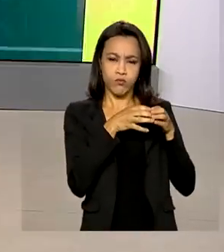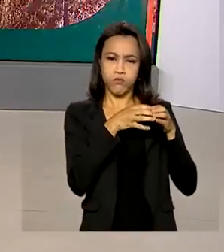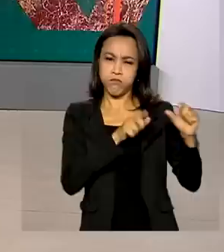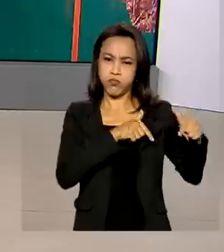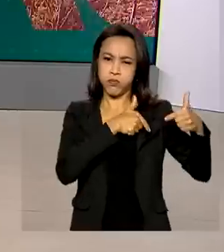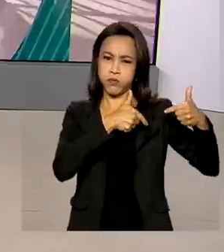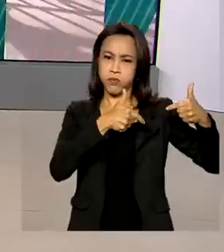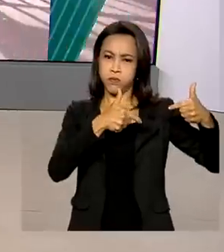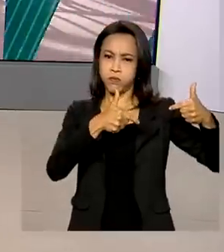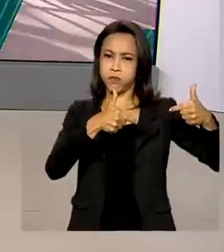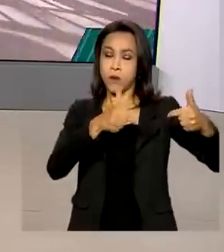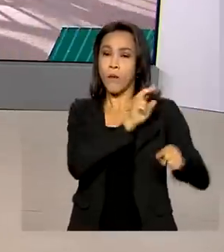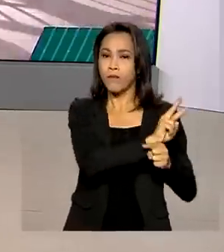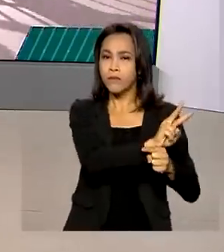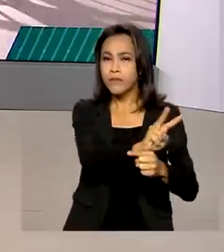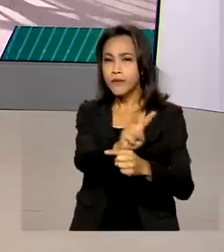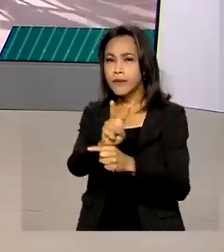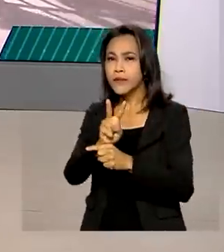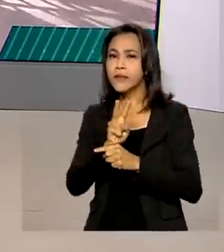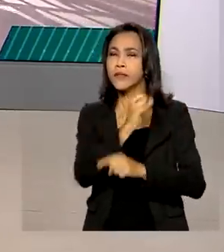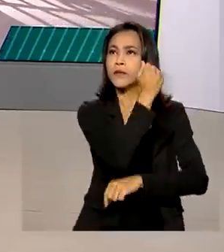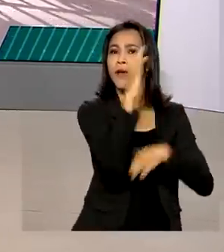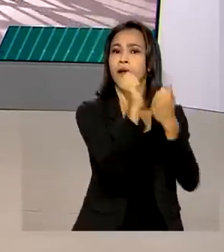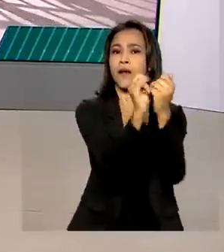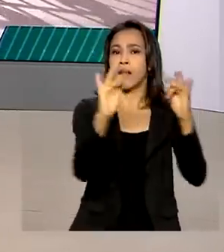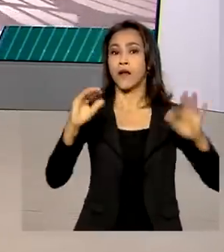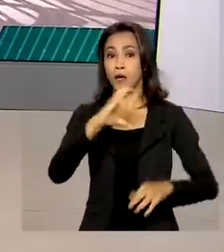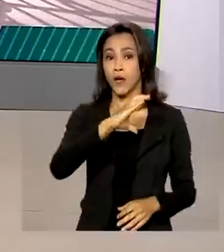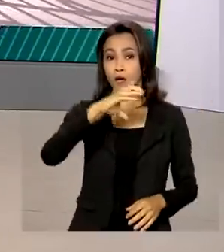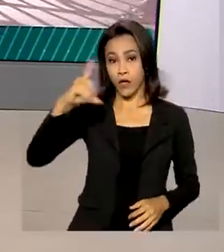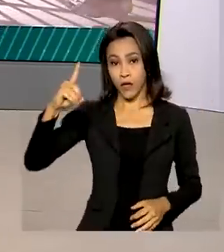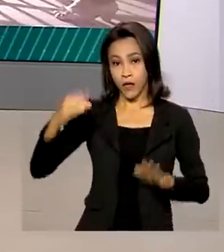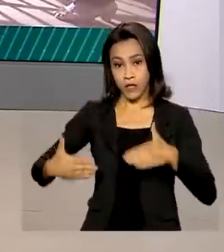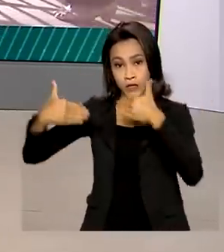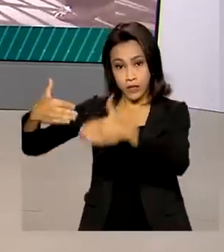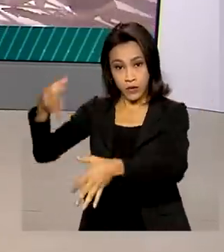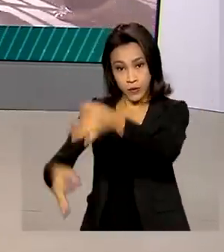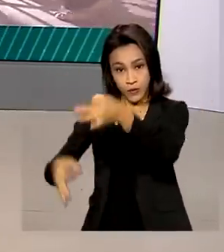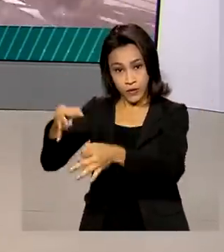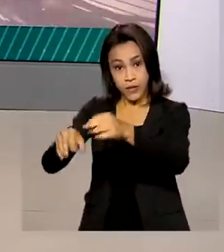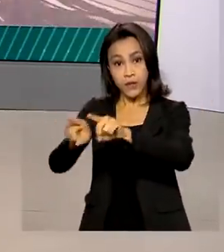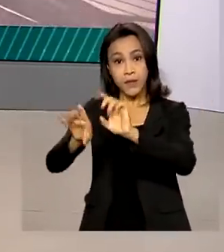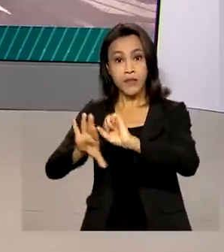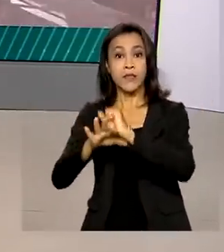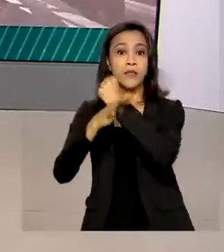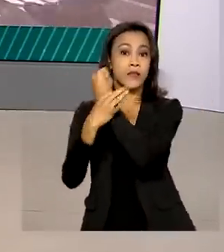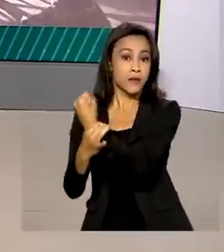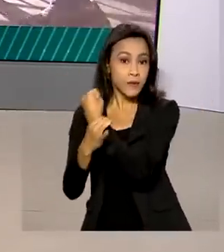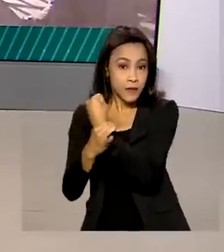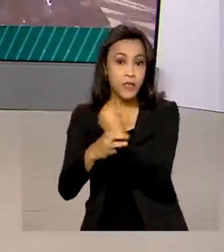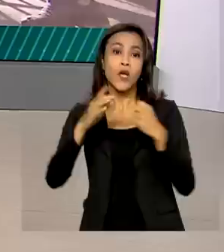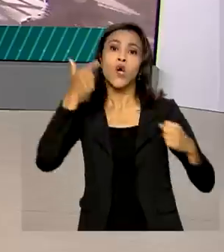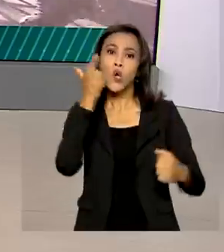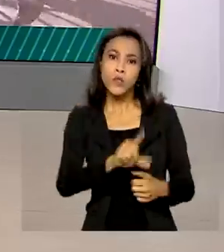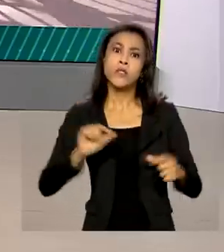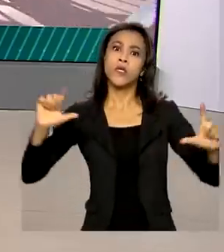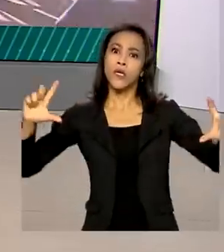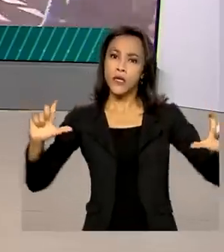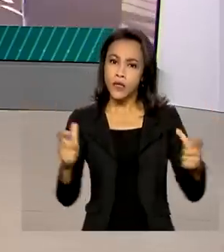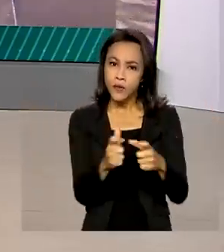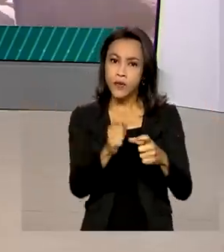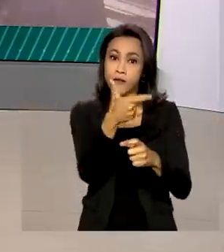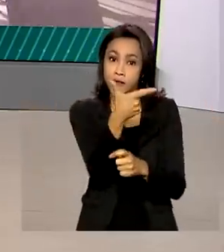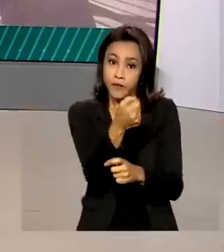Guardiões do bioma coordenada pelo Ministério da Justiça e Segurança Pública conseguiu reduzir em mais de vinte por cento o